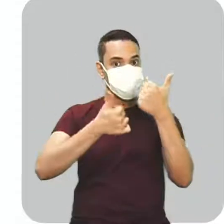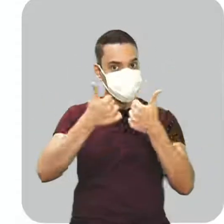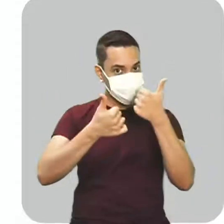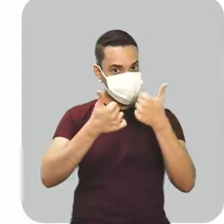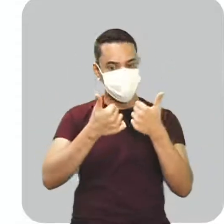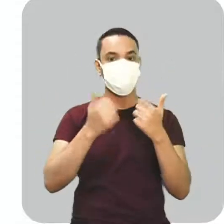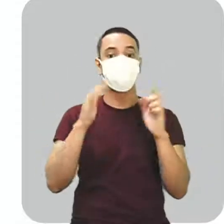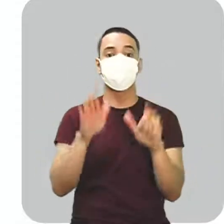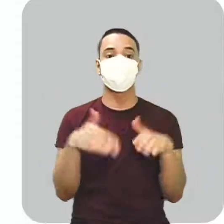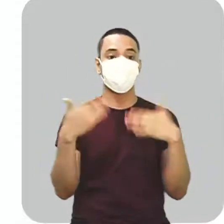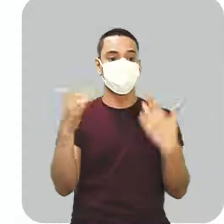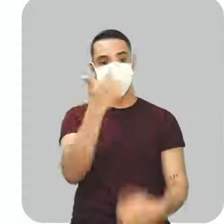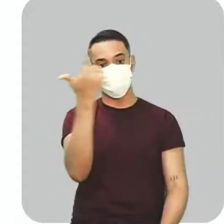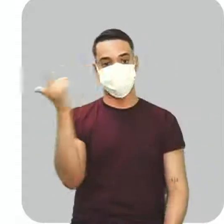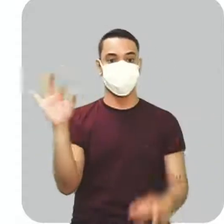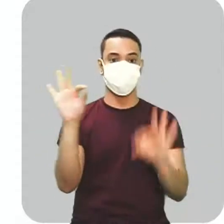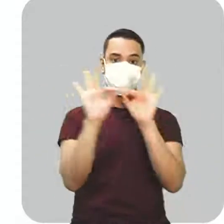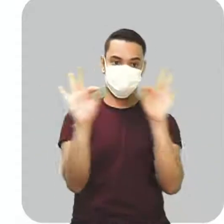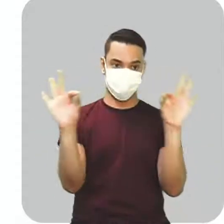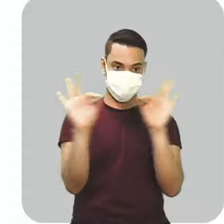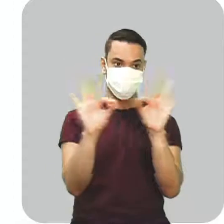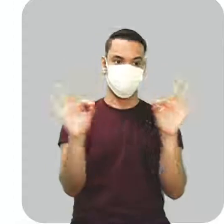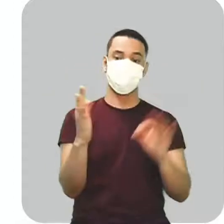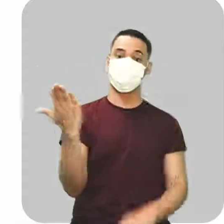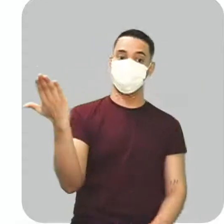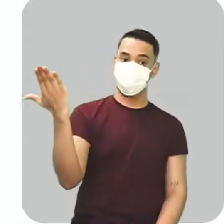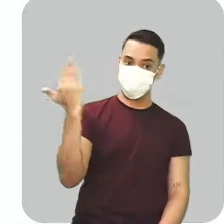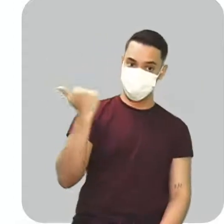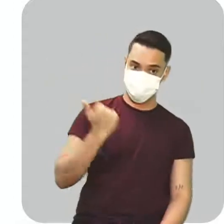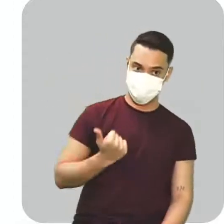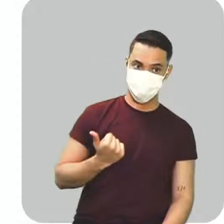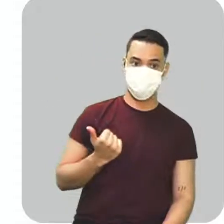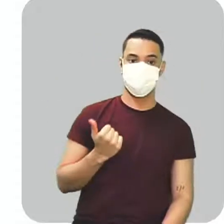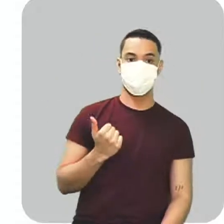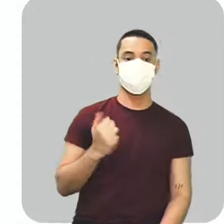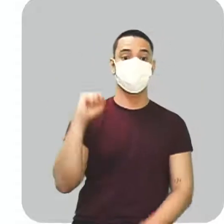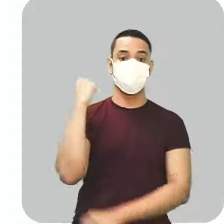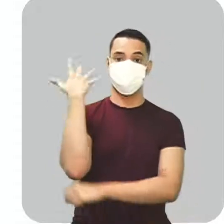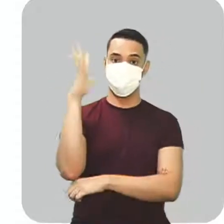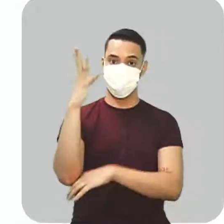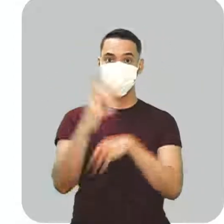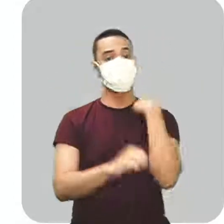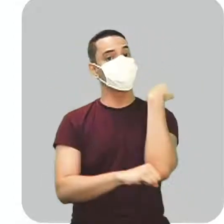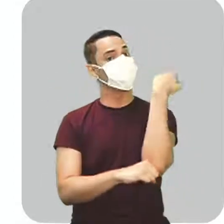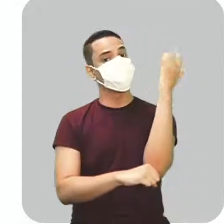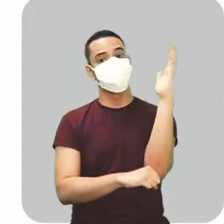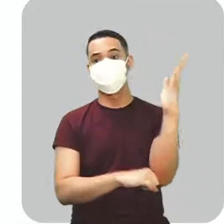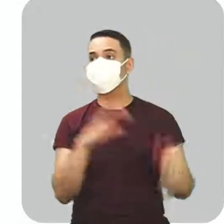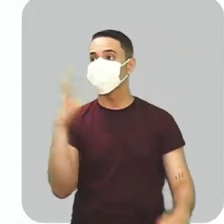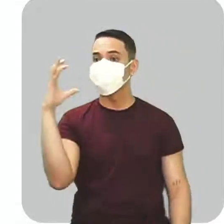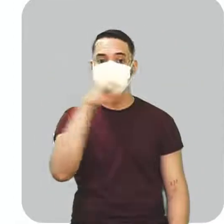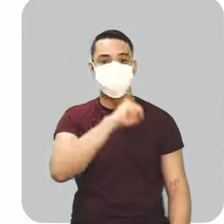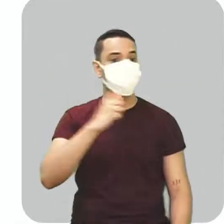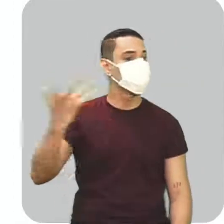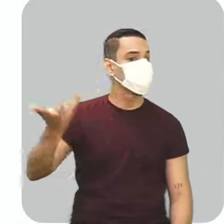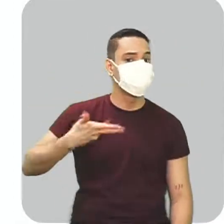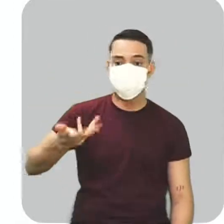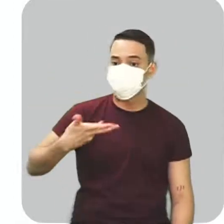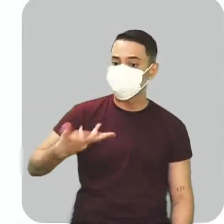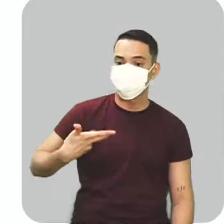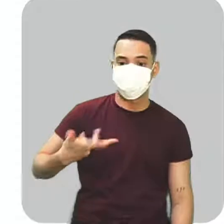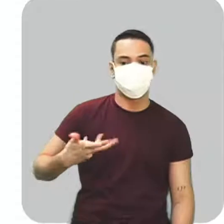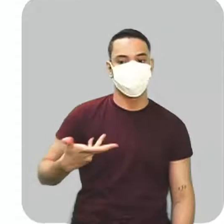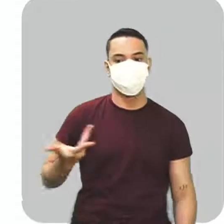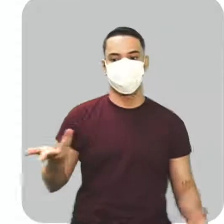Então aqui, ó, a outra oração. Vem que a natureza tem